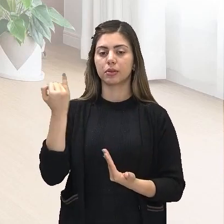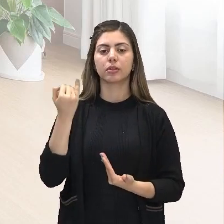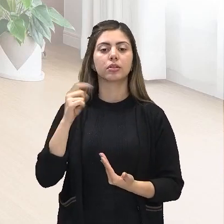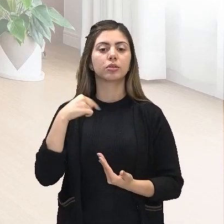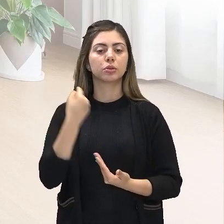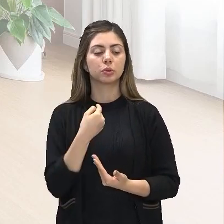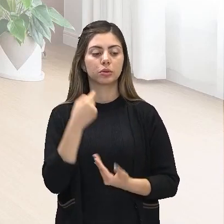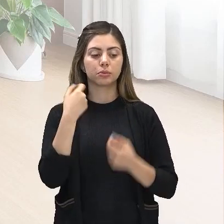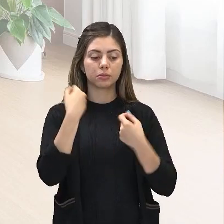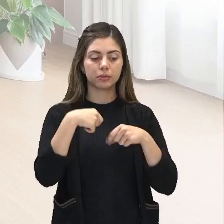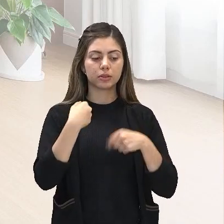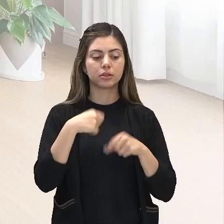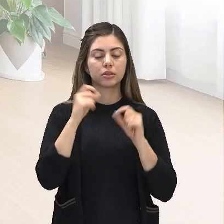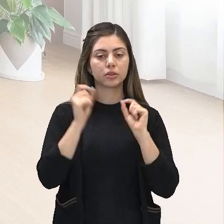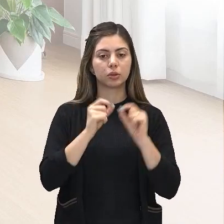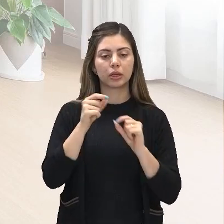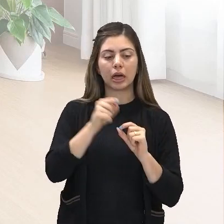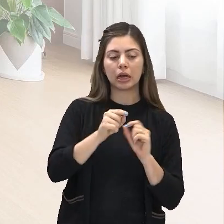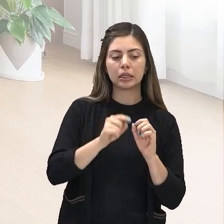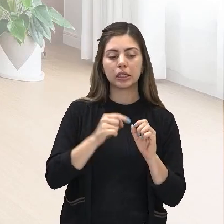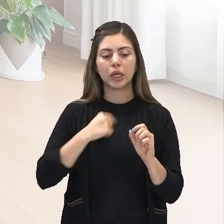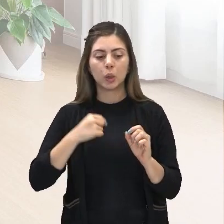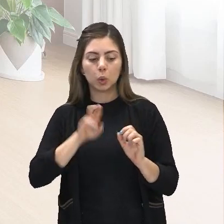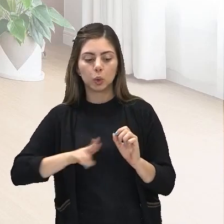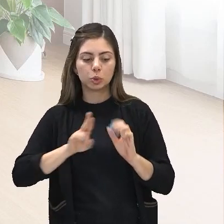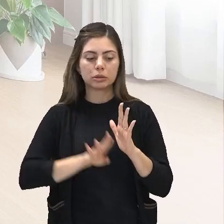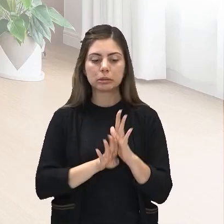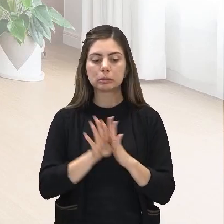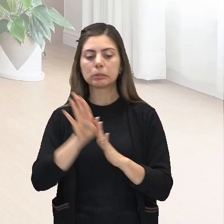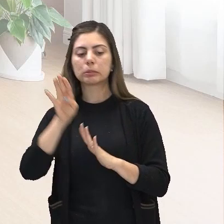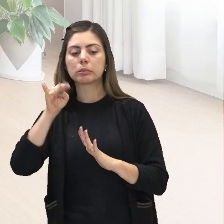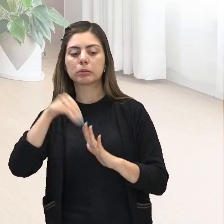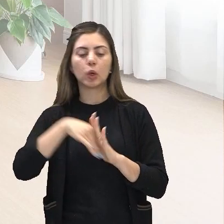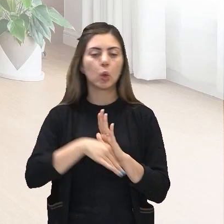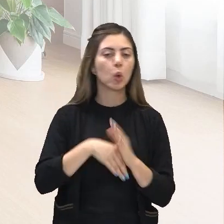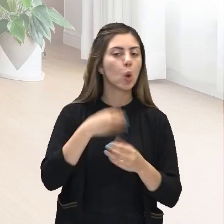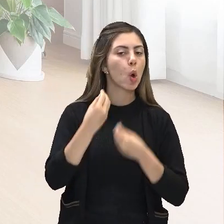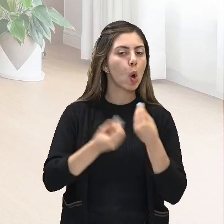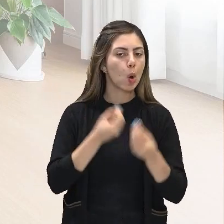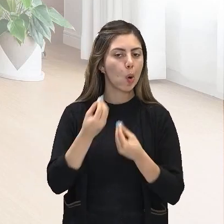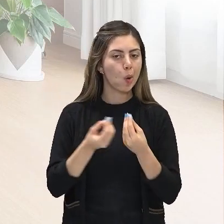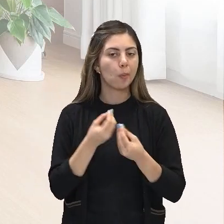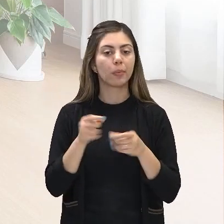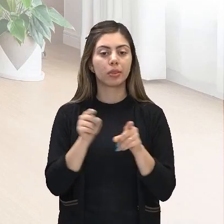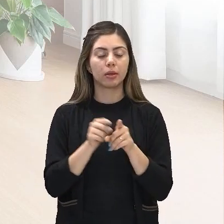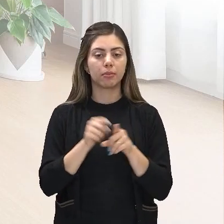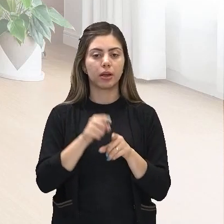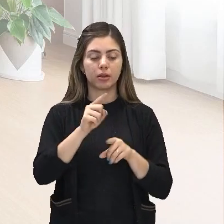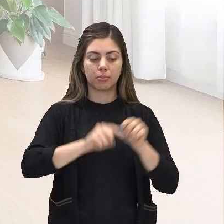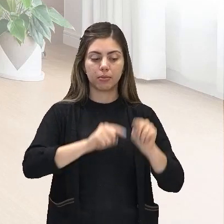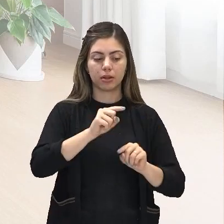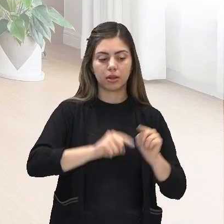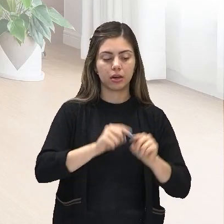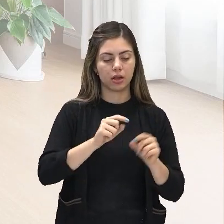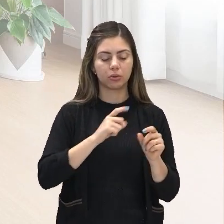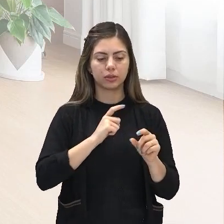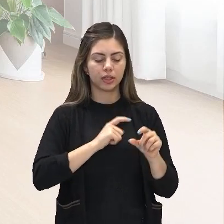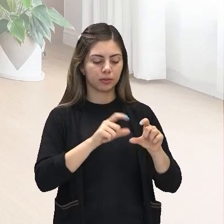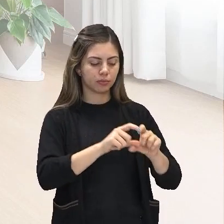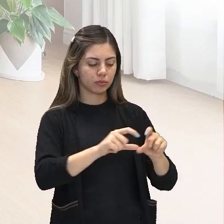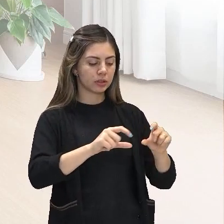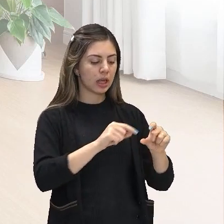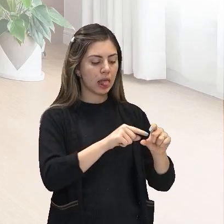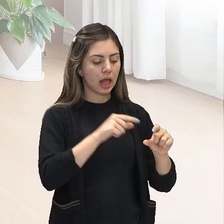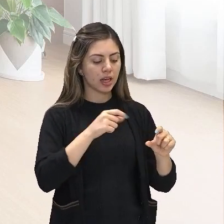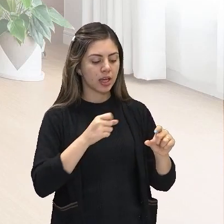sempre atentos a esse consumo, verificar sempre as etiquetas desses equipamentos para ver se eles consomem muita